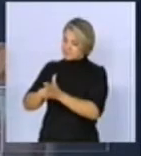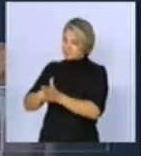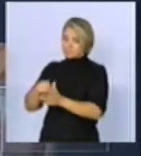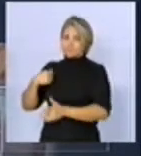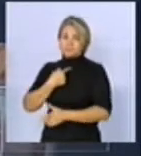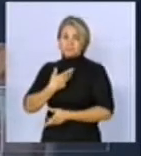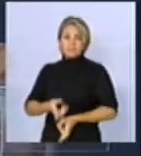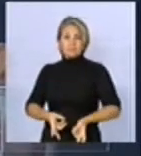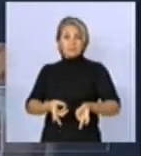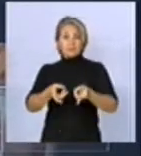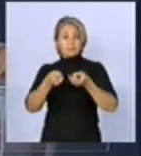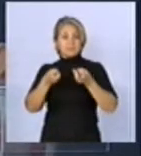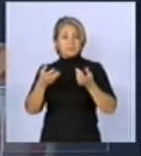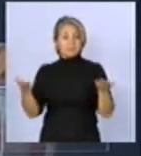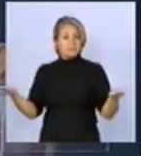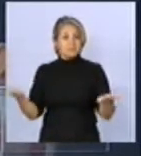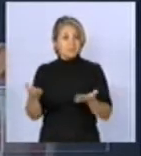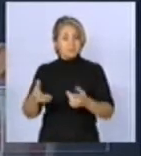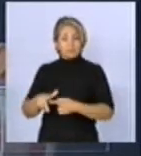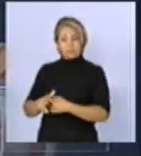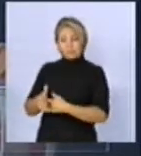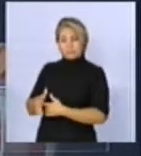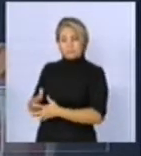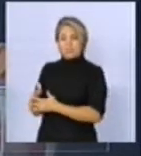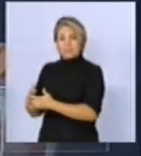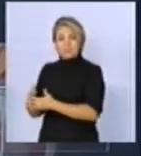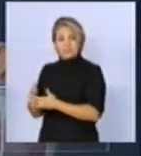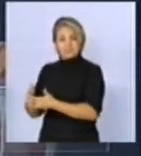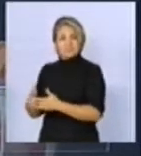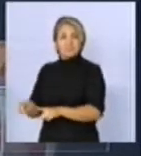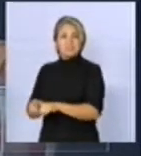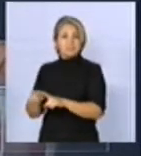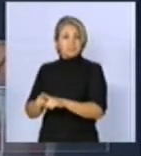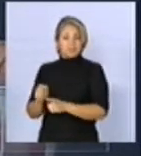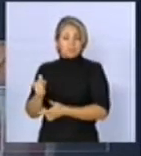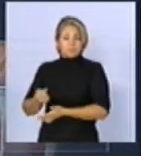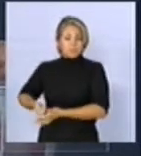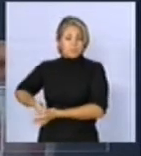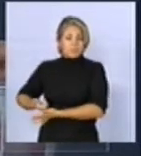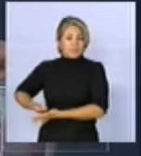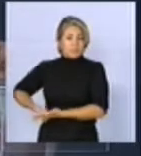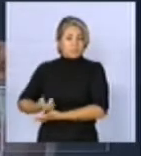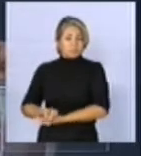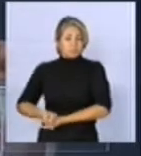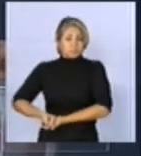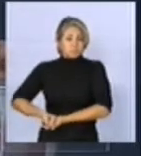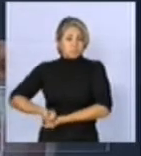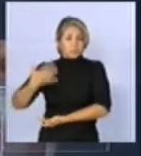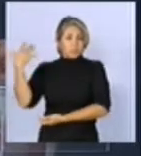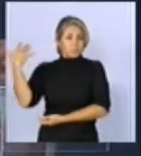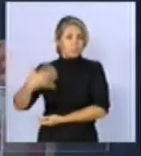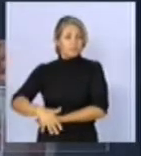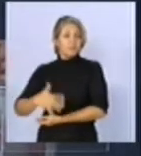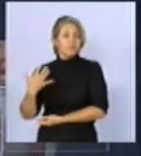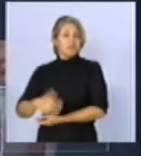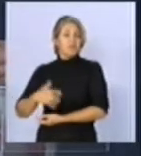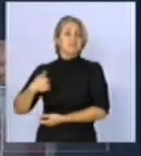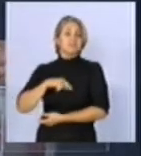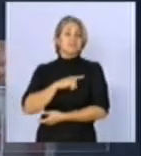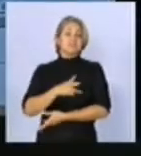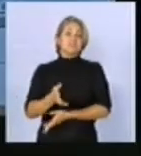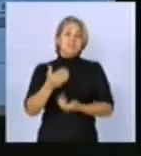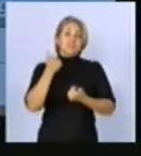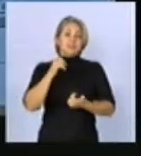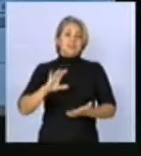percebemos com a proposta de mecanização além dos Altos custos que representam vencendo aí a